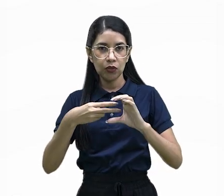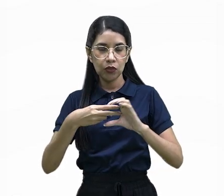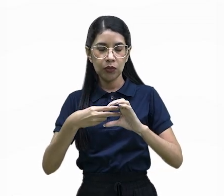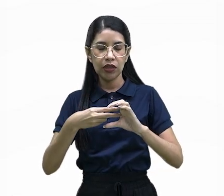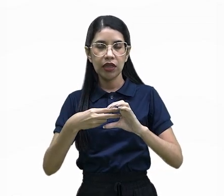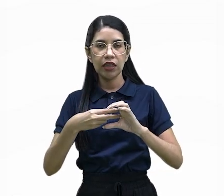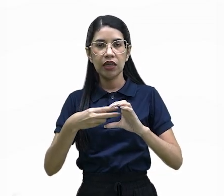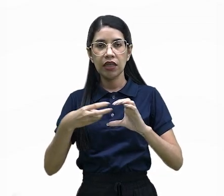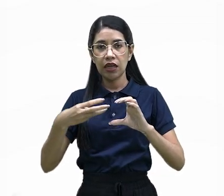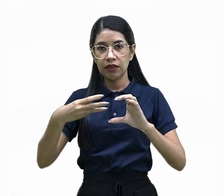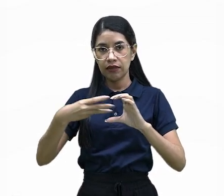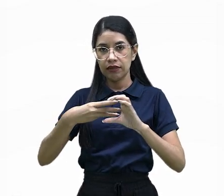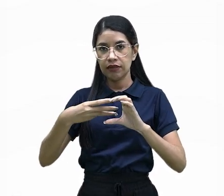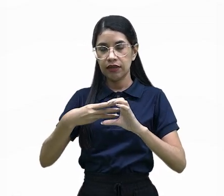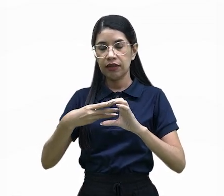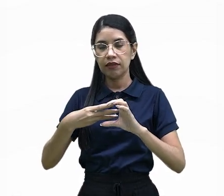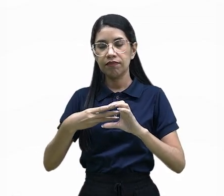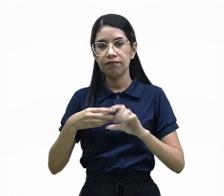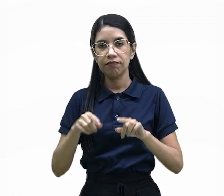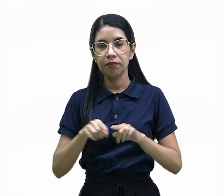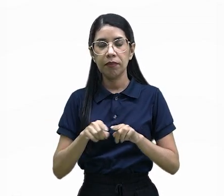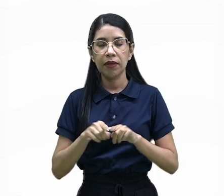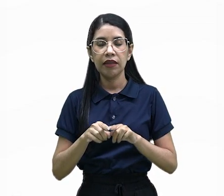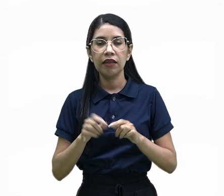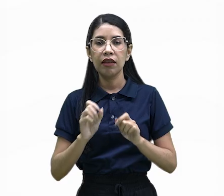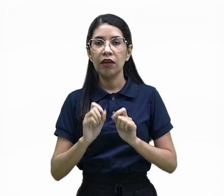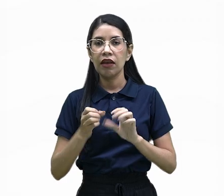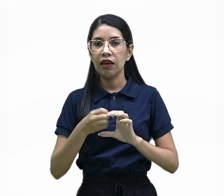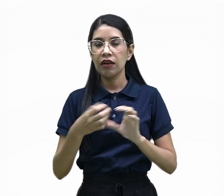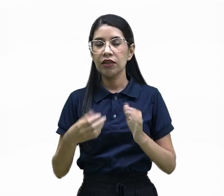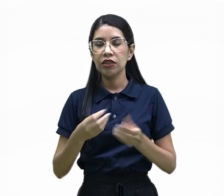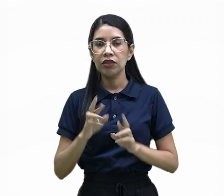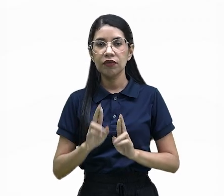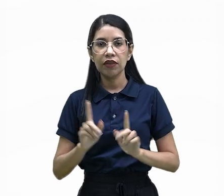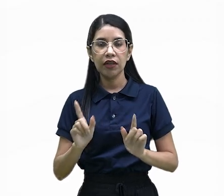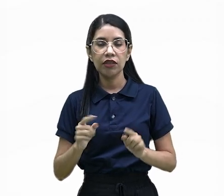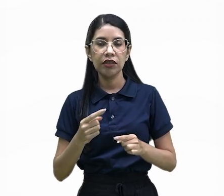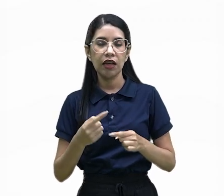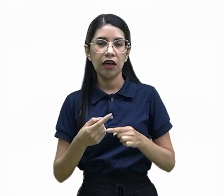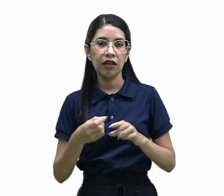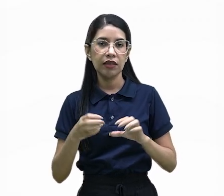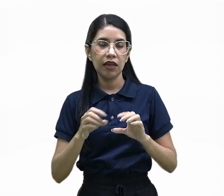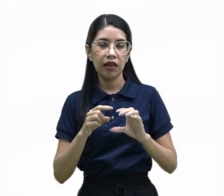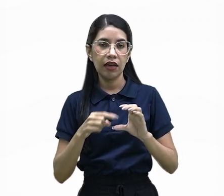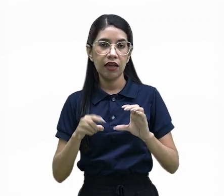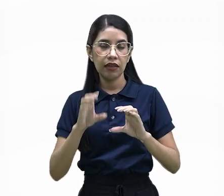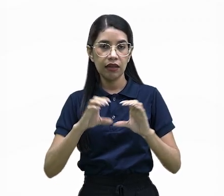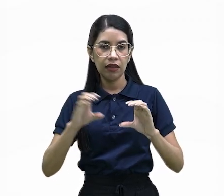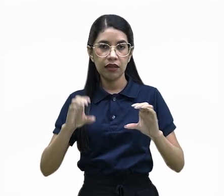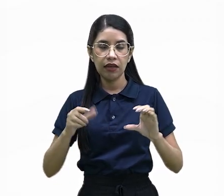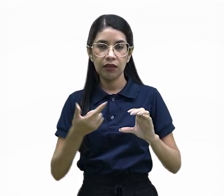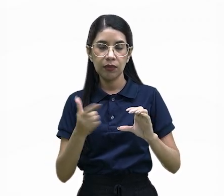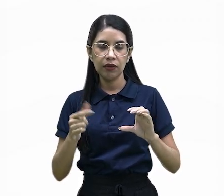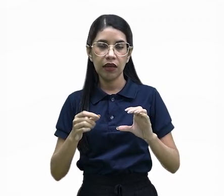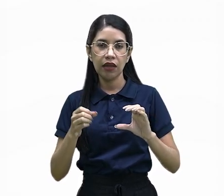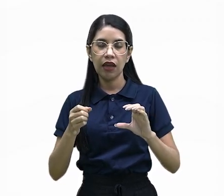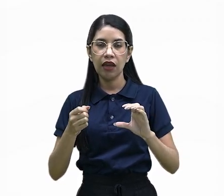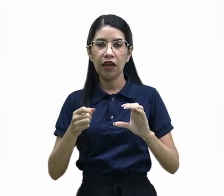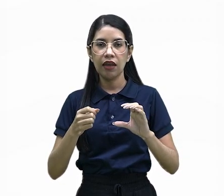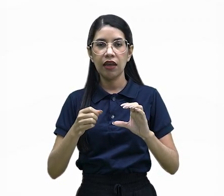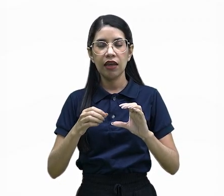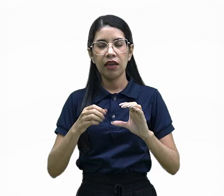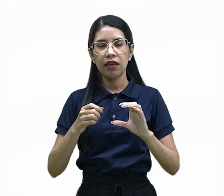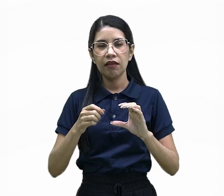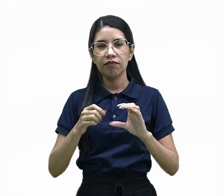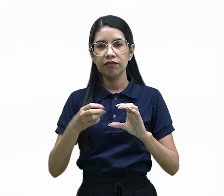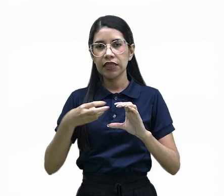ligação tripla, os 3 tracinhos. Elas têm propriedades diferentes das cadeias que não têm insaturação, tá? Ou